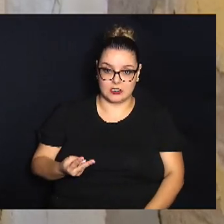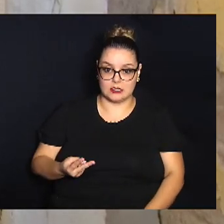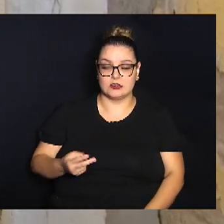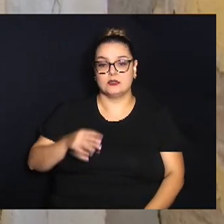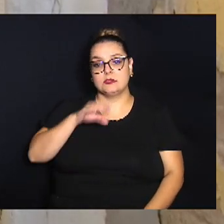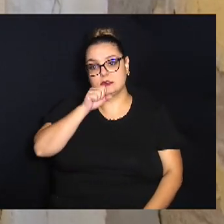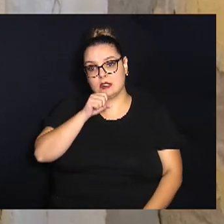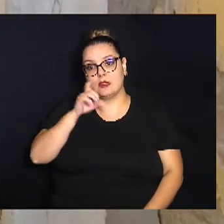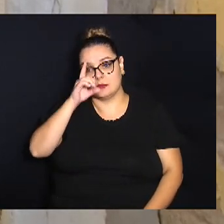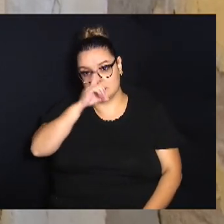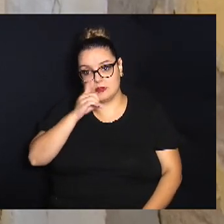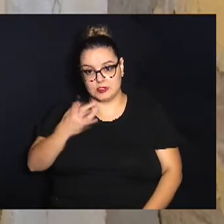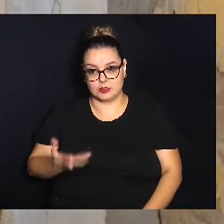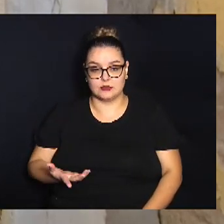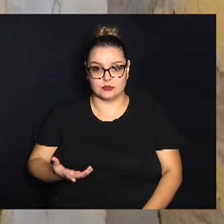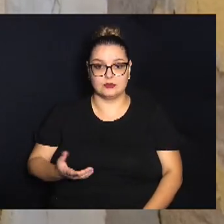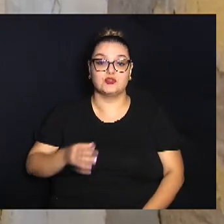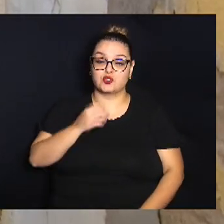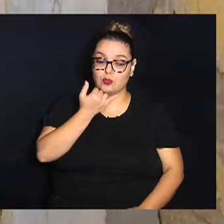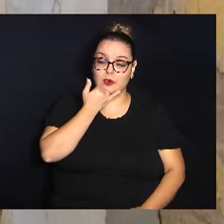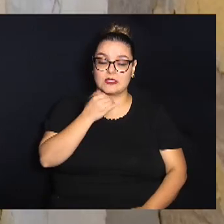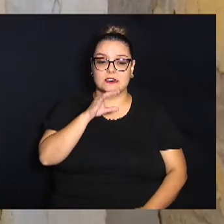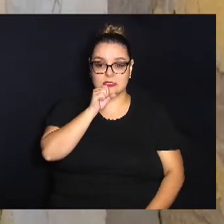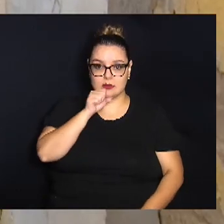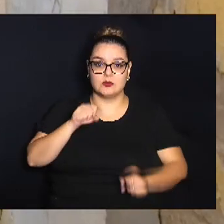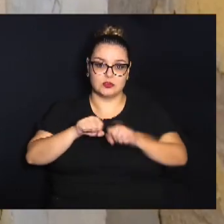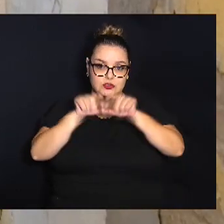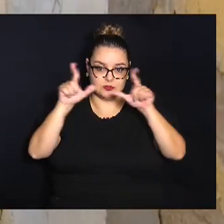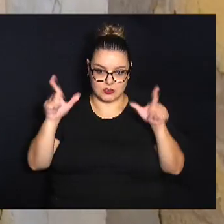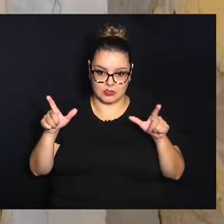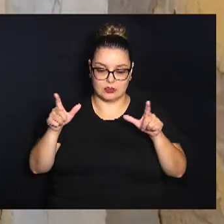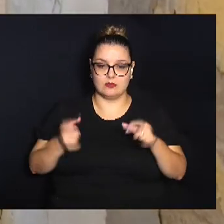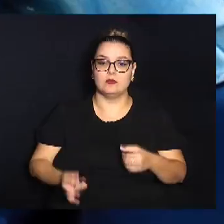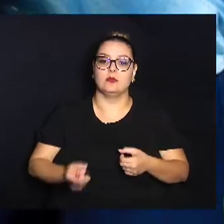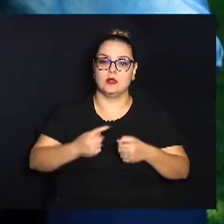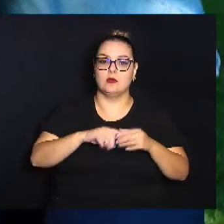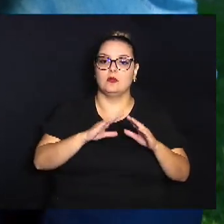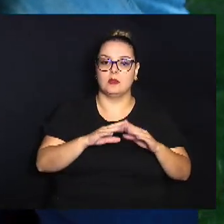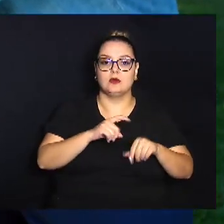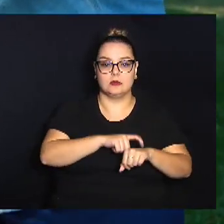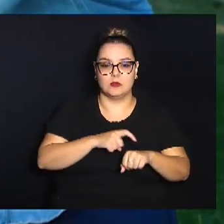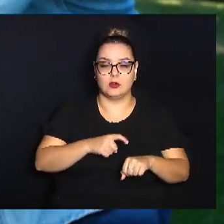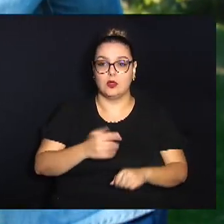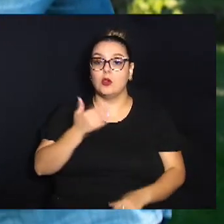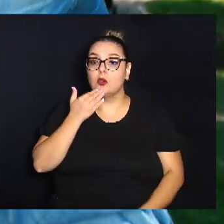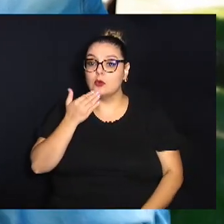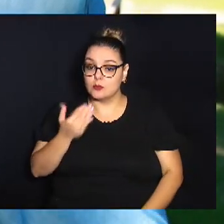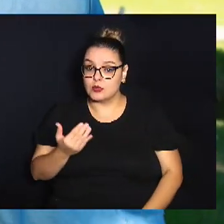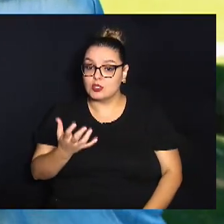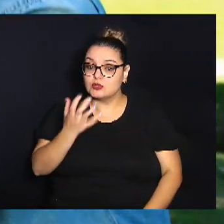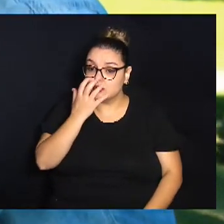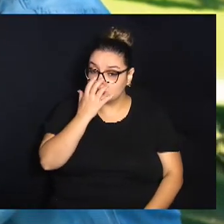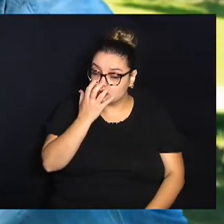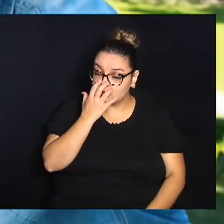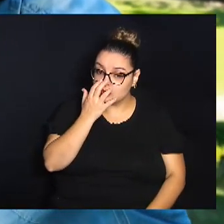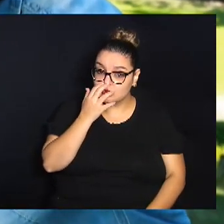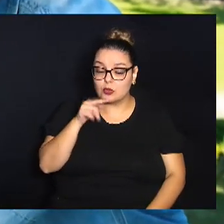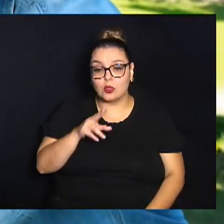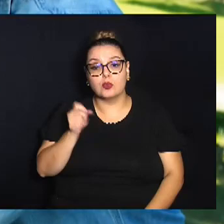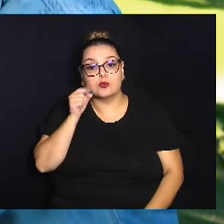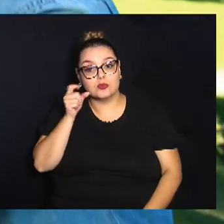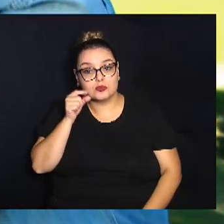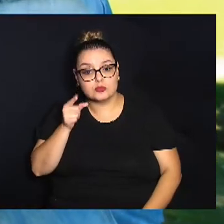manhã, e depois traz de volta para o seu mesmo lar temporário. O pedido por um cãozinho ou um gatinho